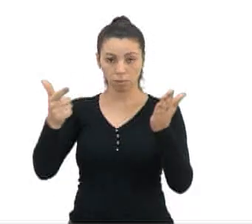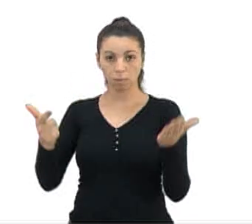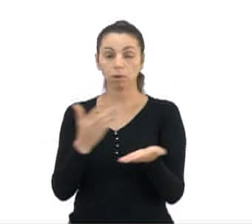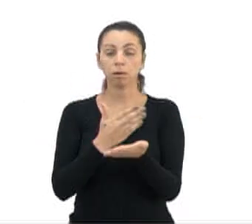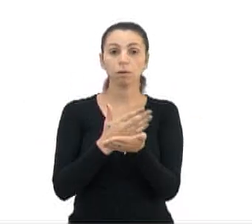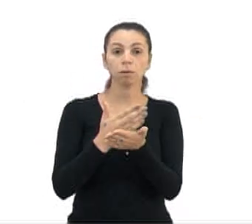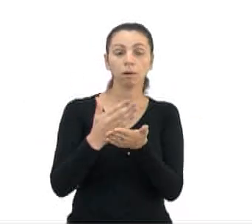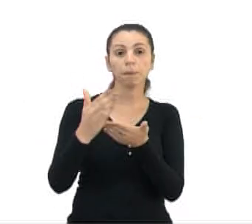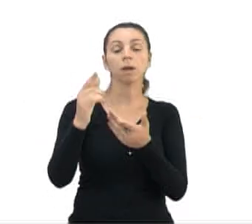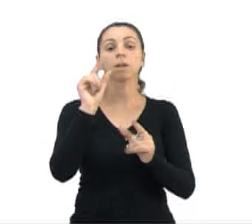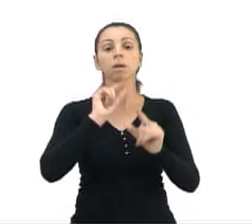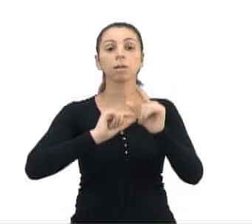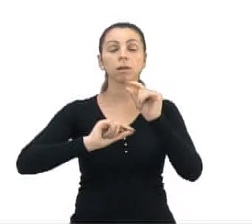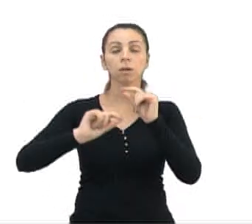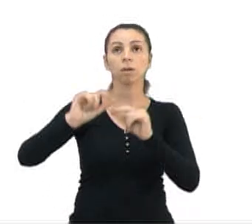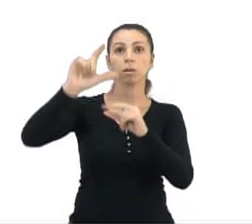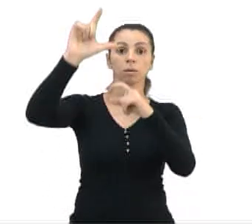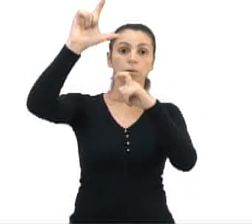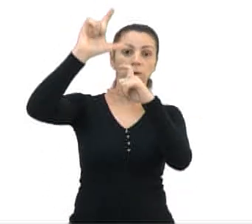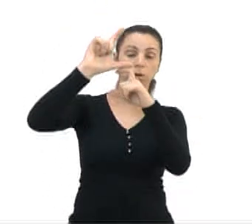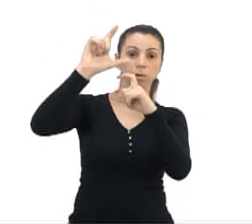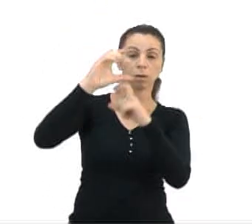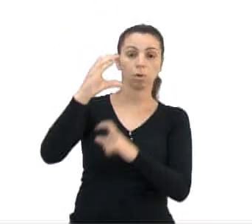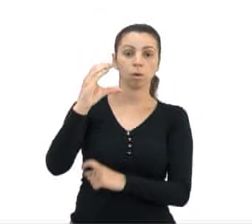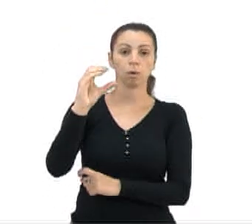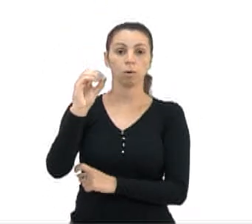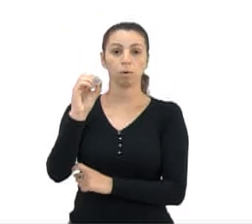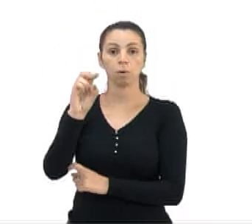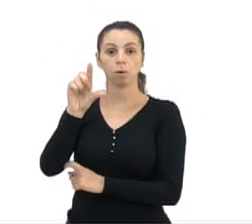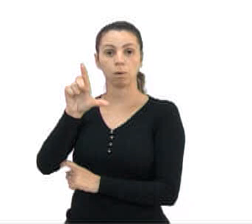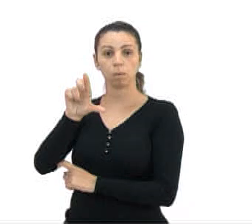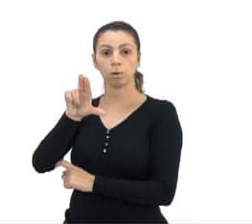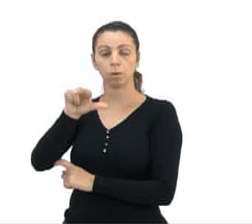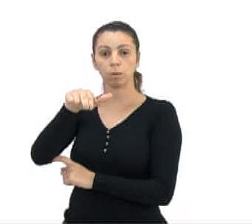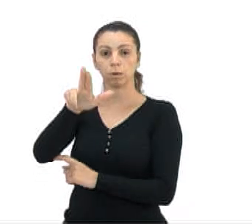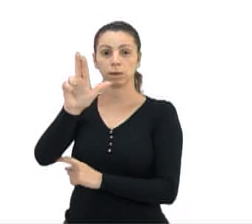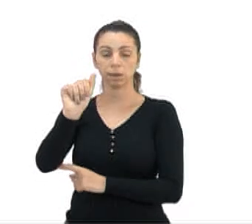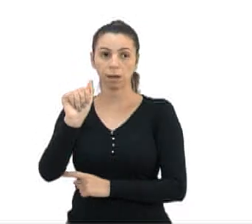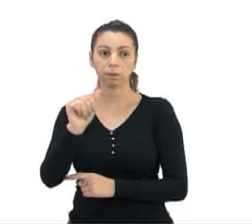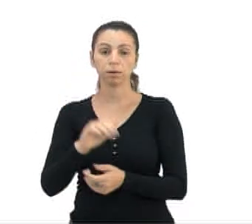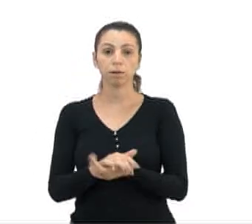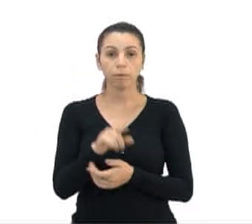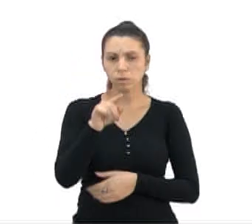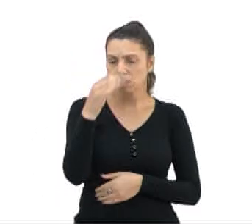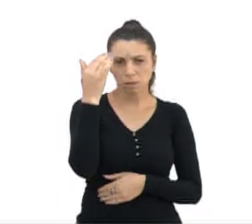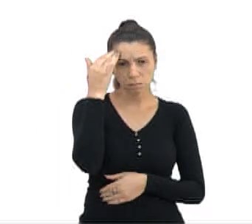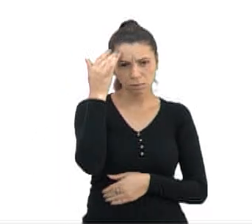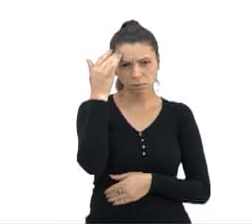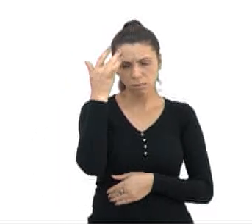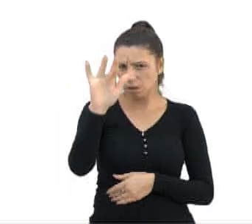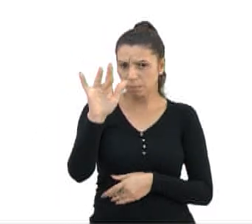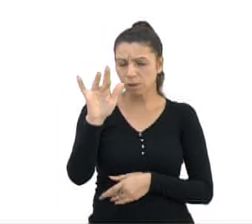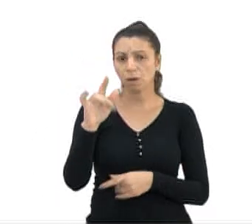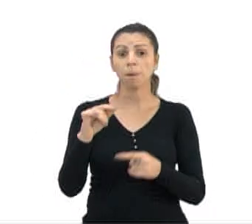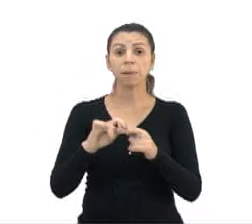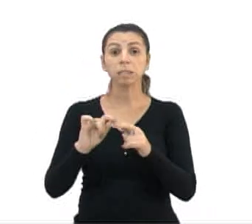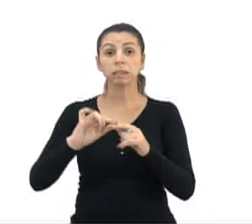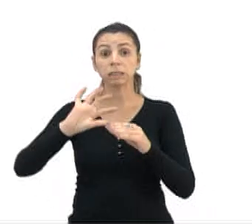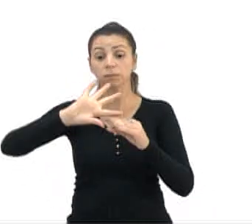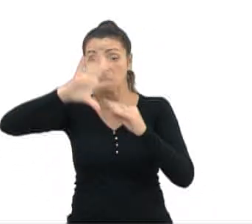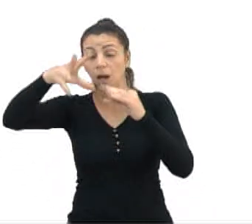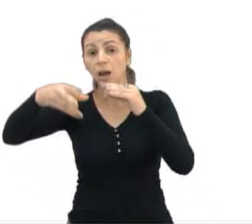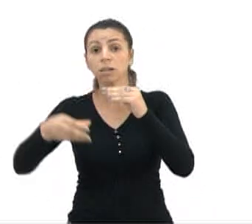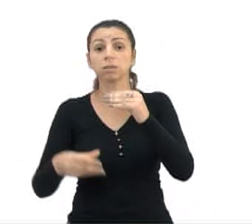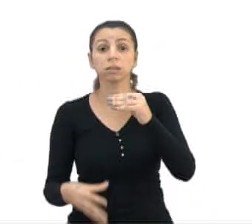colunas. Isso vocês não sabiam, né? Provavelmente não tinham colocado. Então, o que que vocês vão fazer? Vão acrescentar aí